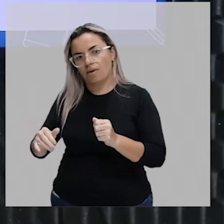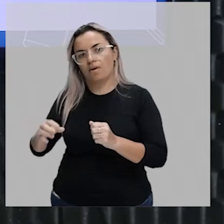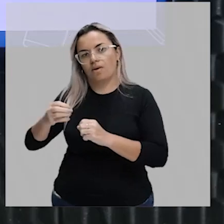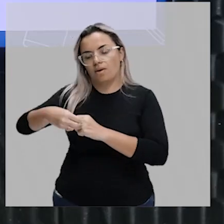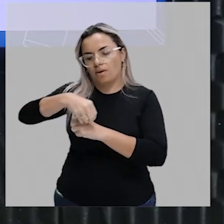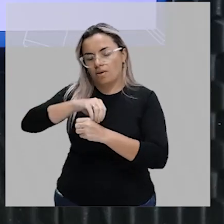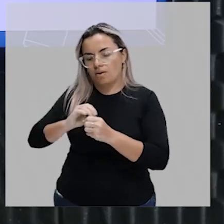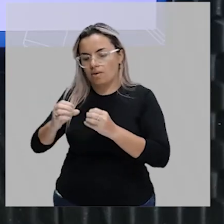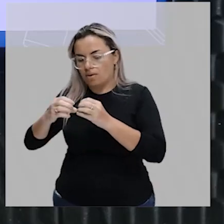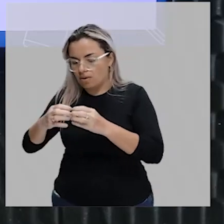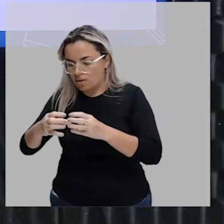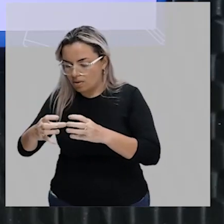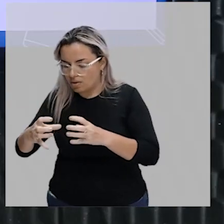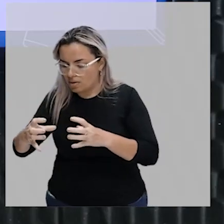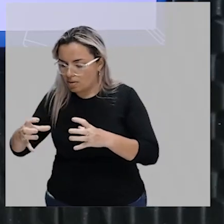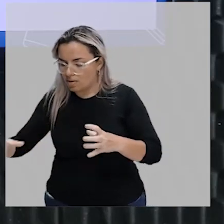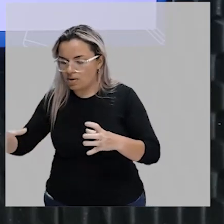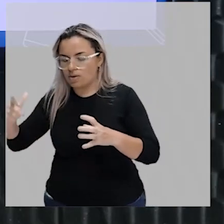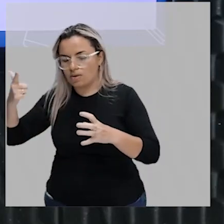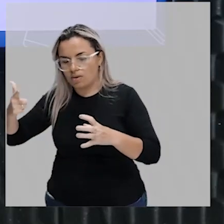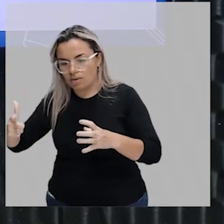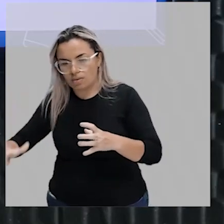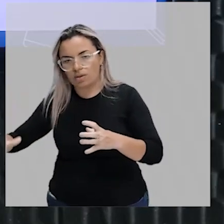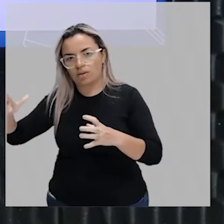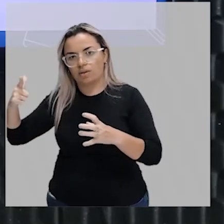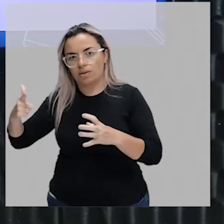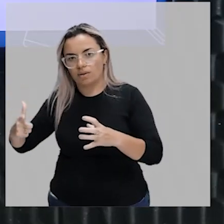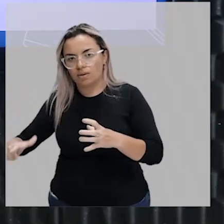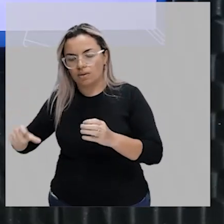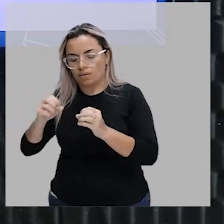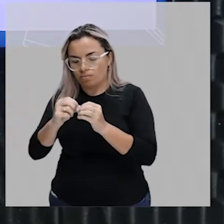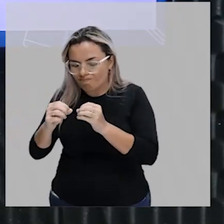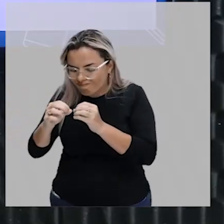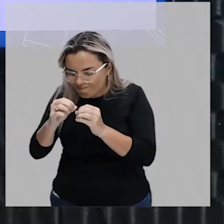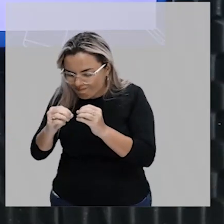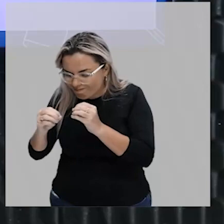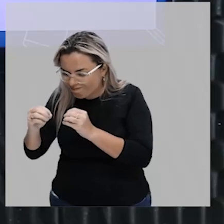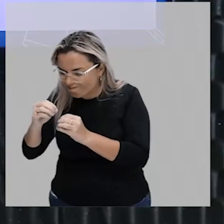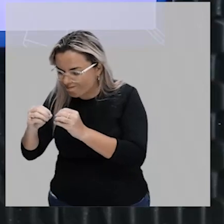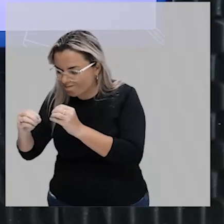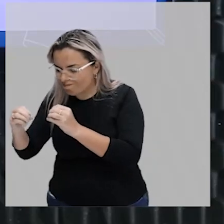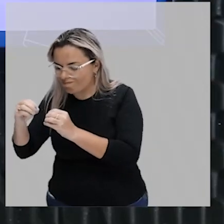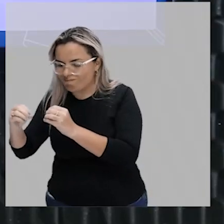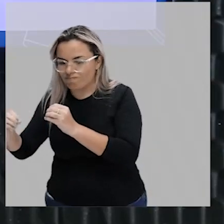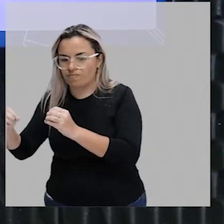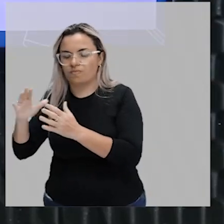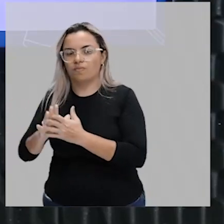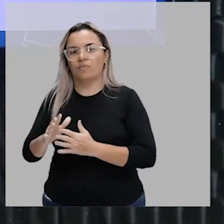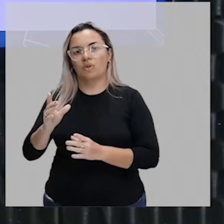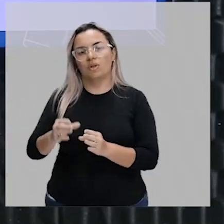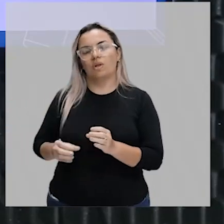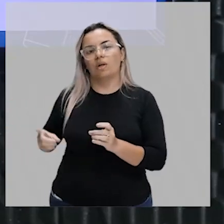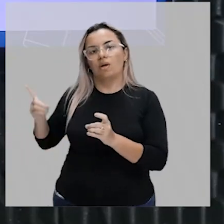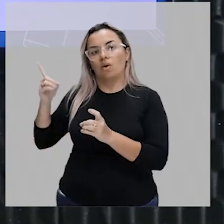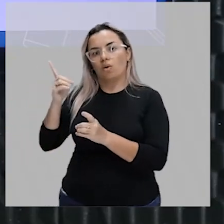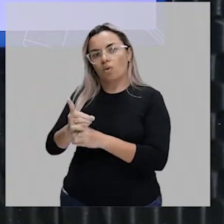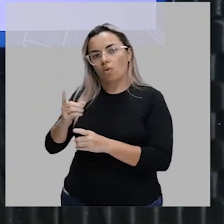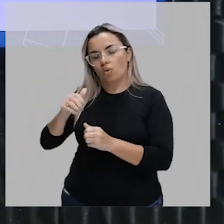por pedacinhos que ficam se repetindo. Esses pedacinhos são os aminoácidos. Então, ele encontrou